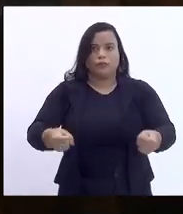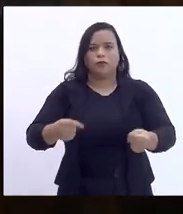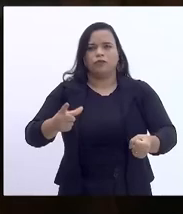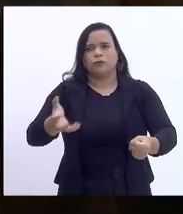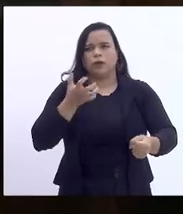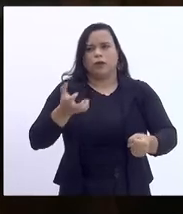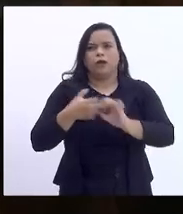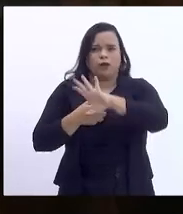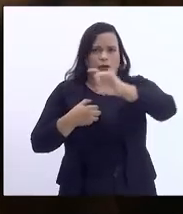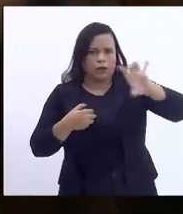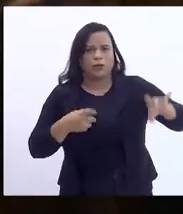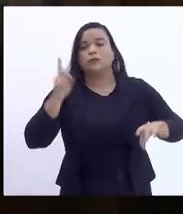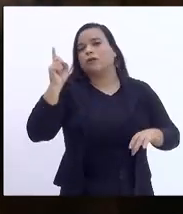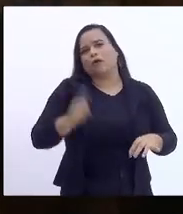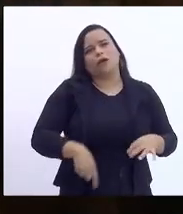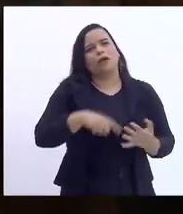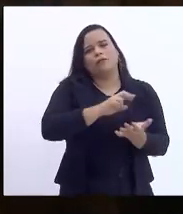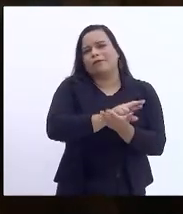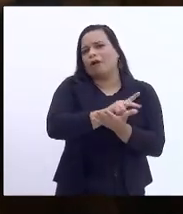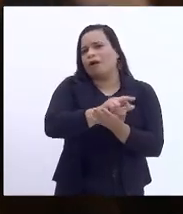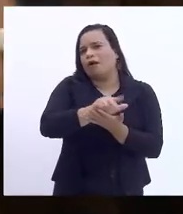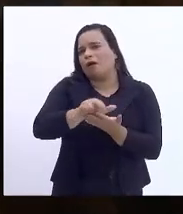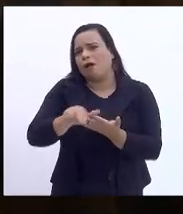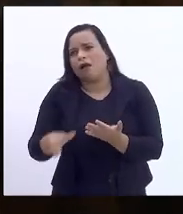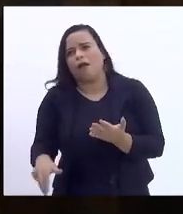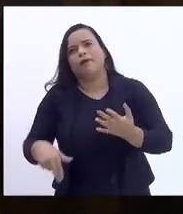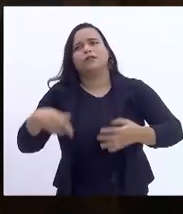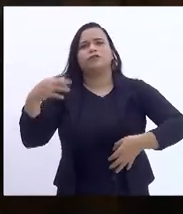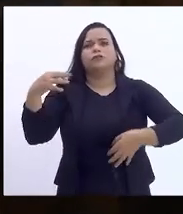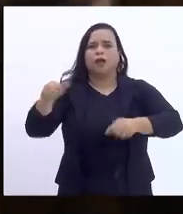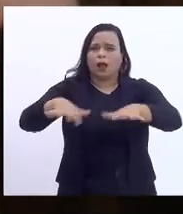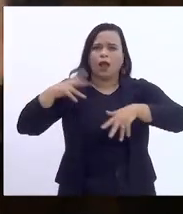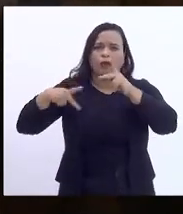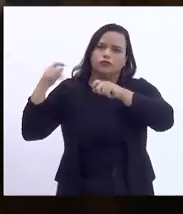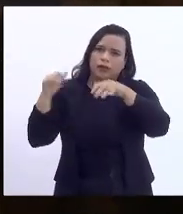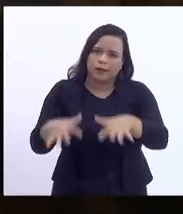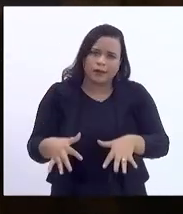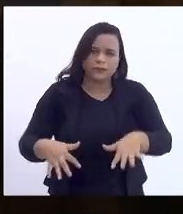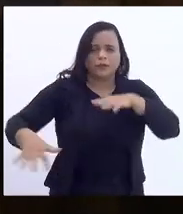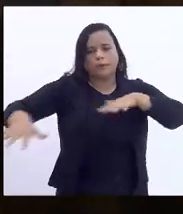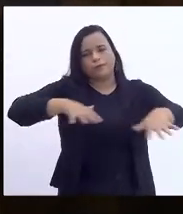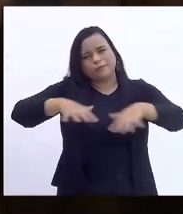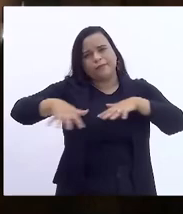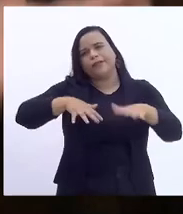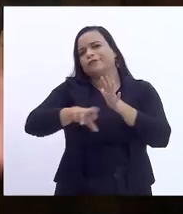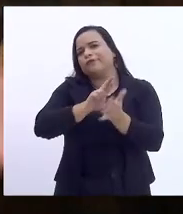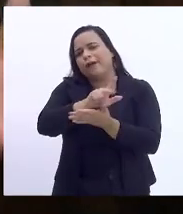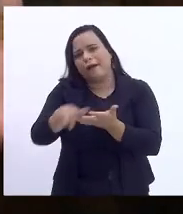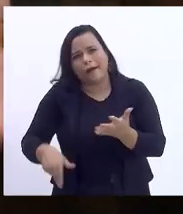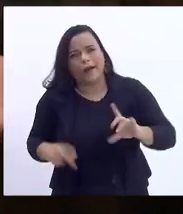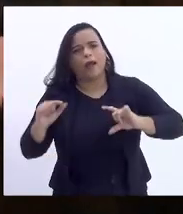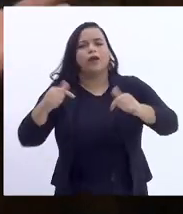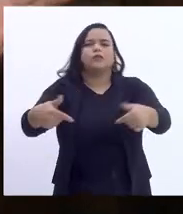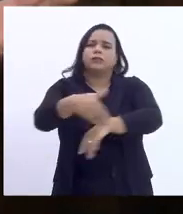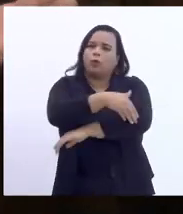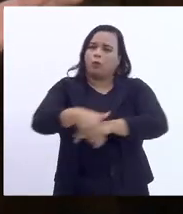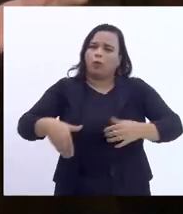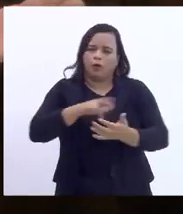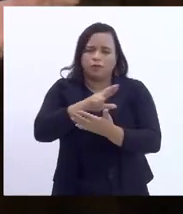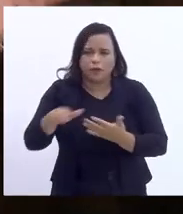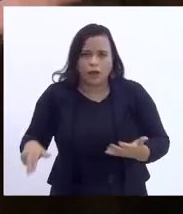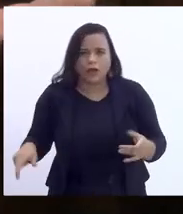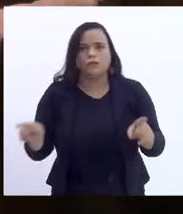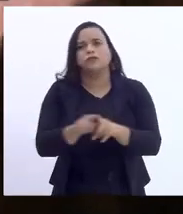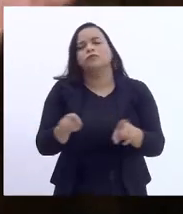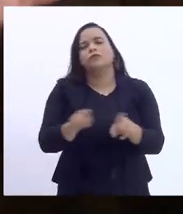que são várias é audiência são vários movimentos são várias atos de rua que